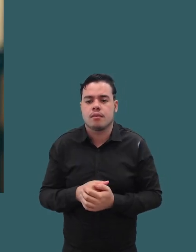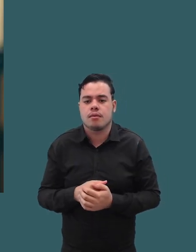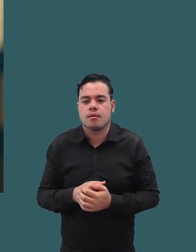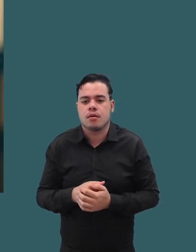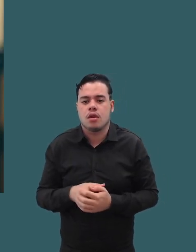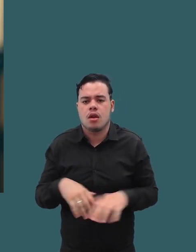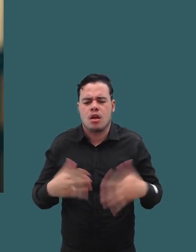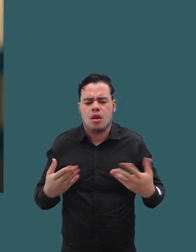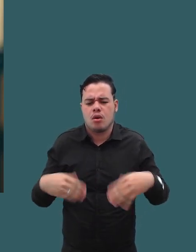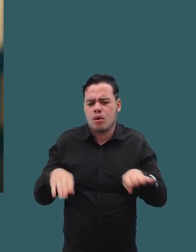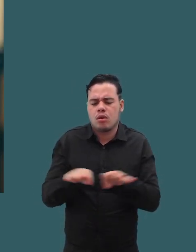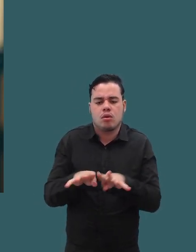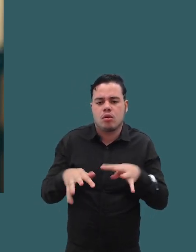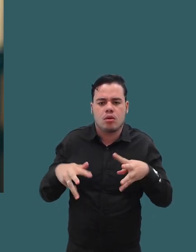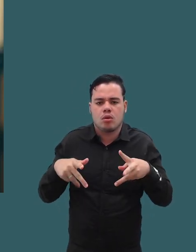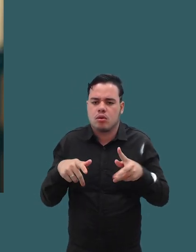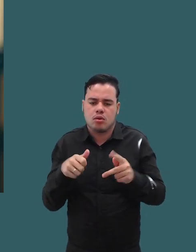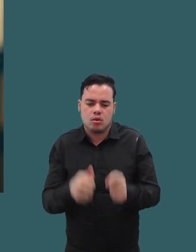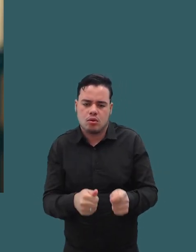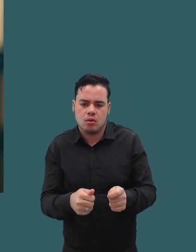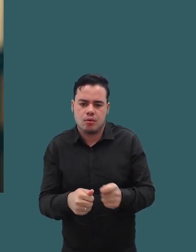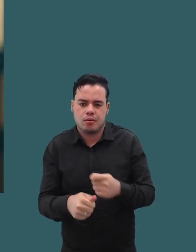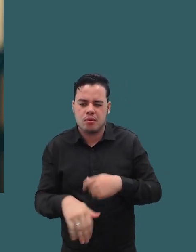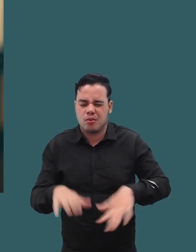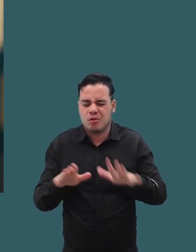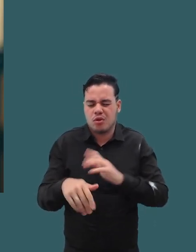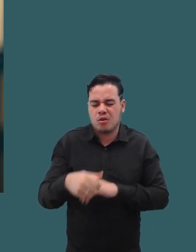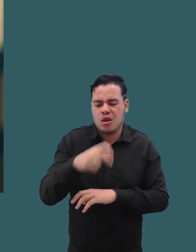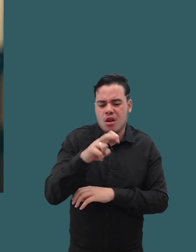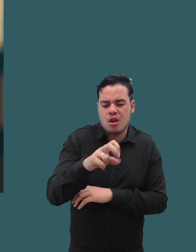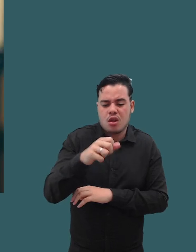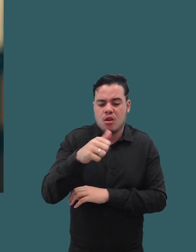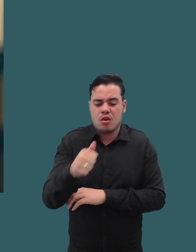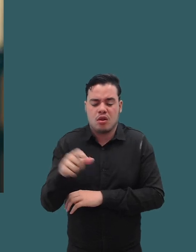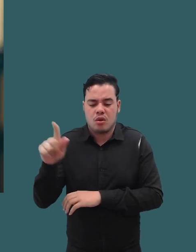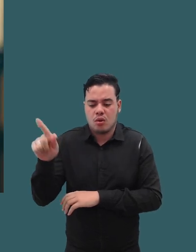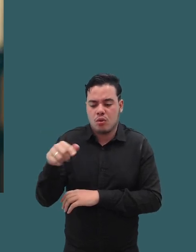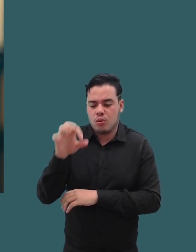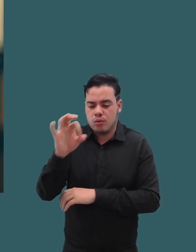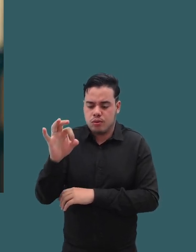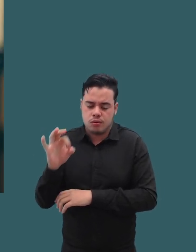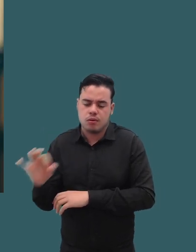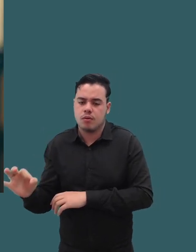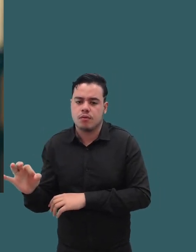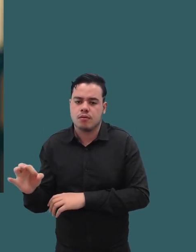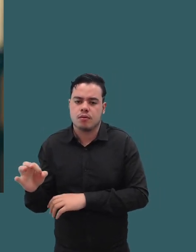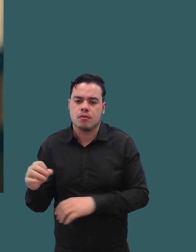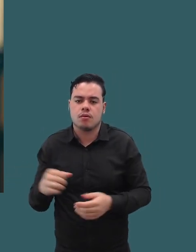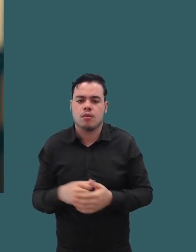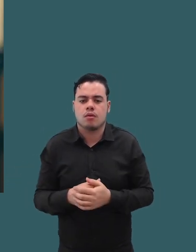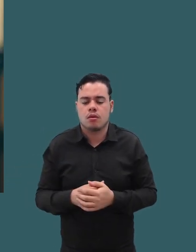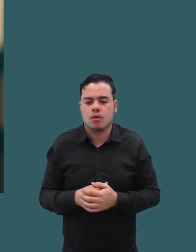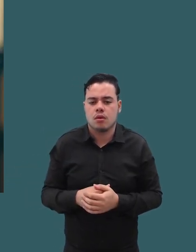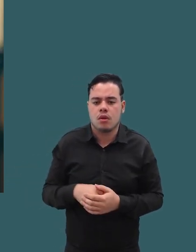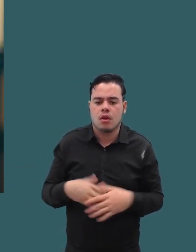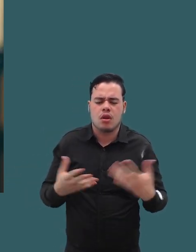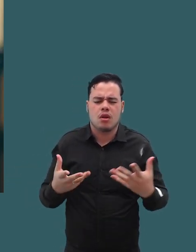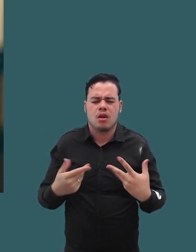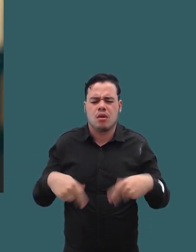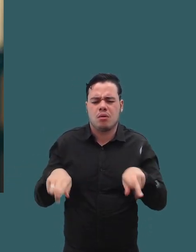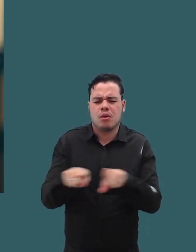os líderes dos grupos, um pouco mais de 51%. A totalidade desses grupos também está vinculada a